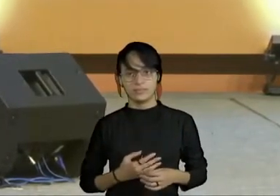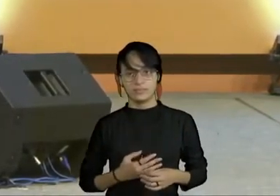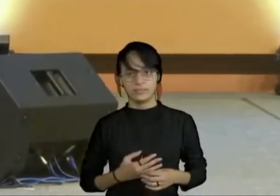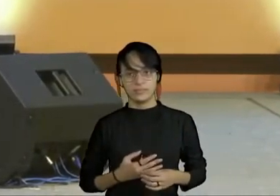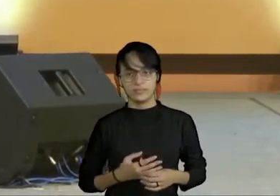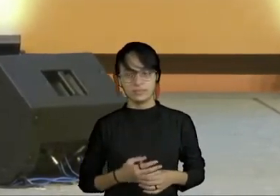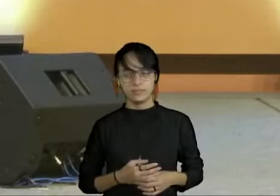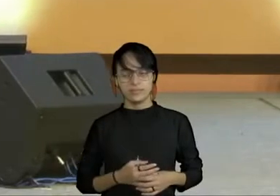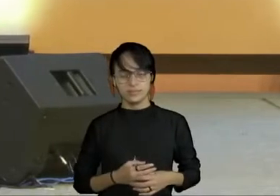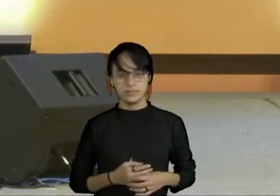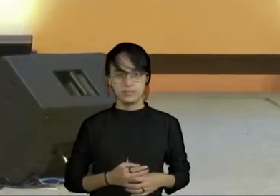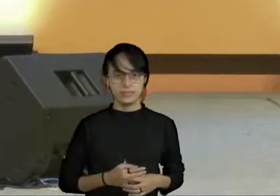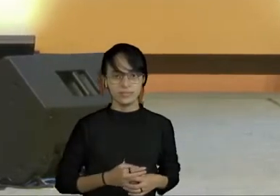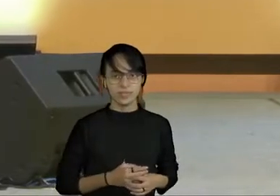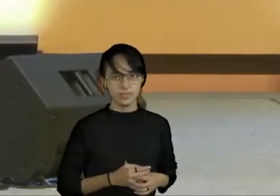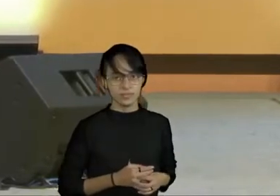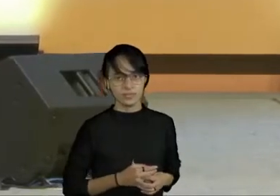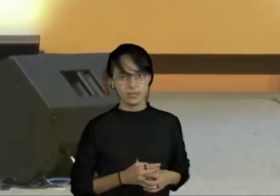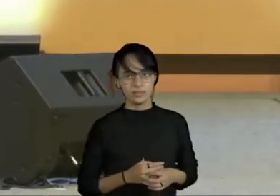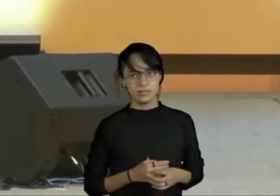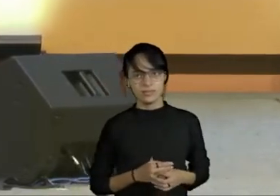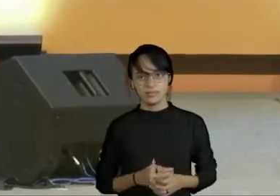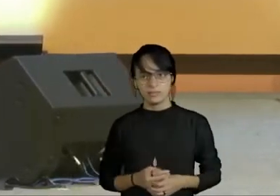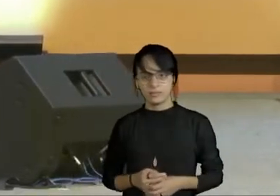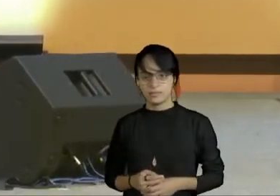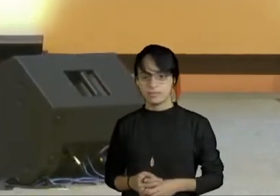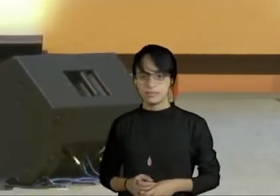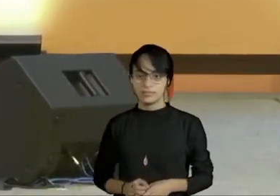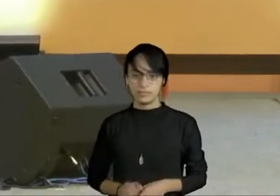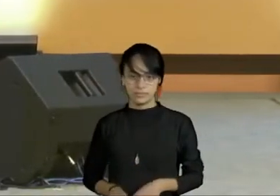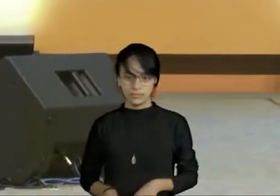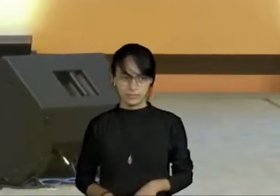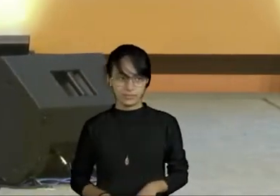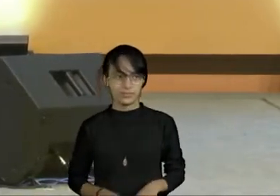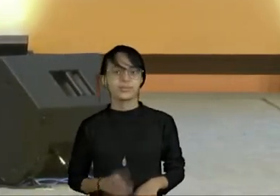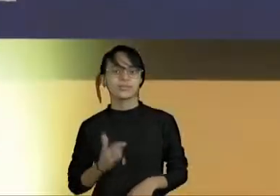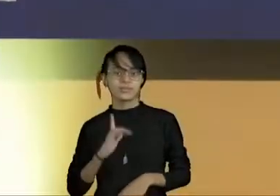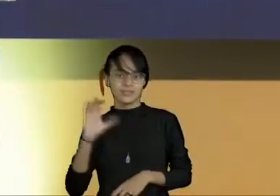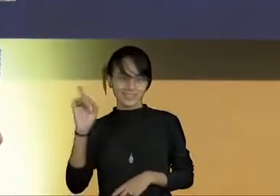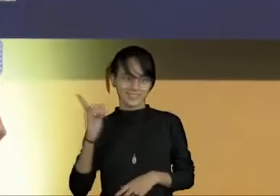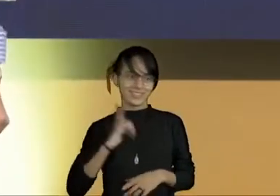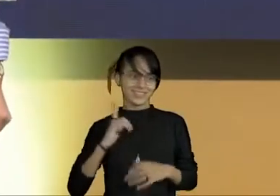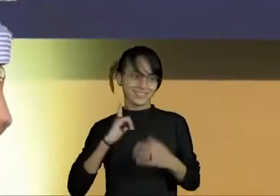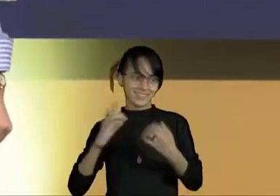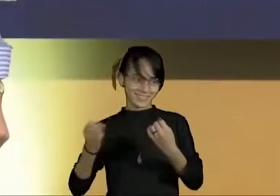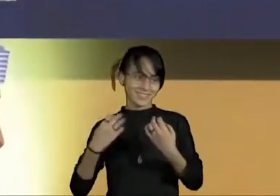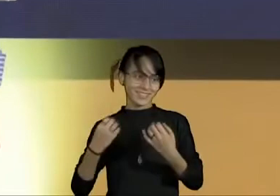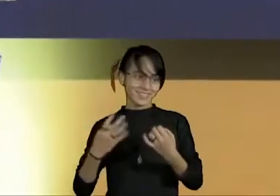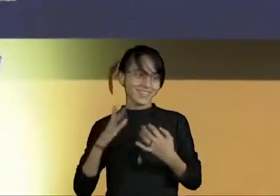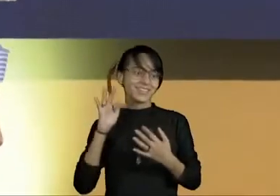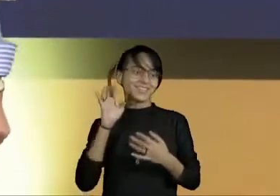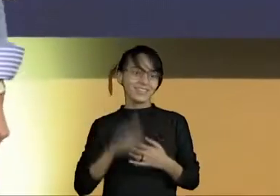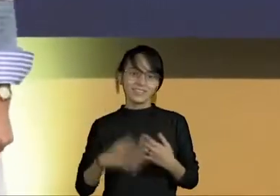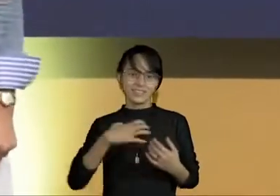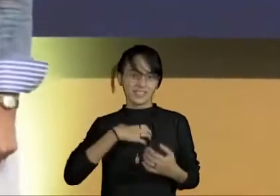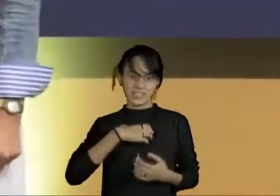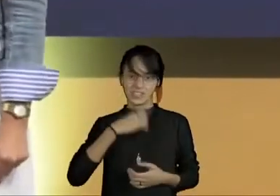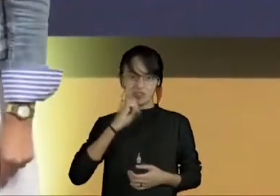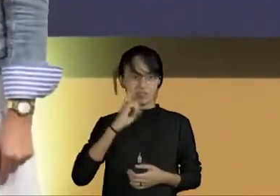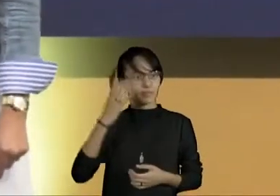aleluia. Deus tem me ensinado que a fé não foi feita para sentir, foi feita para